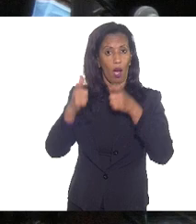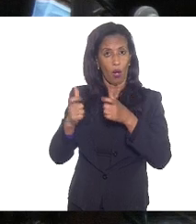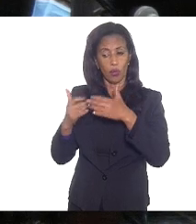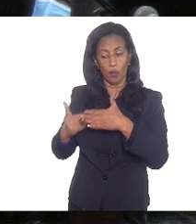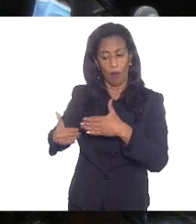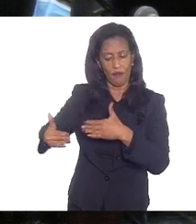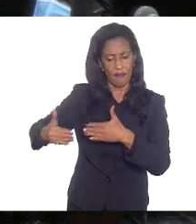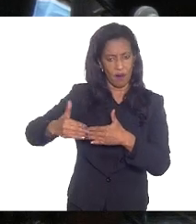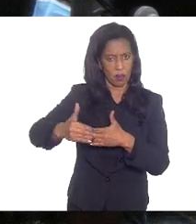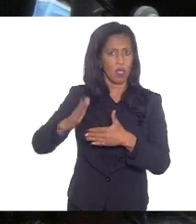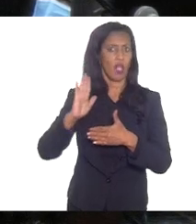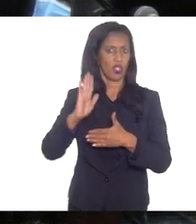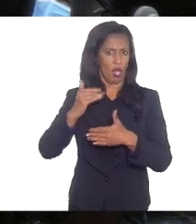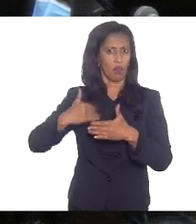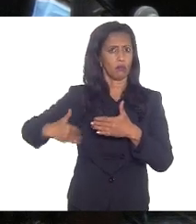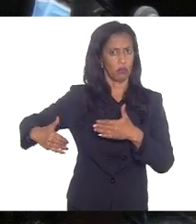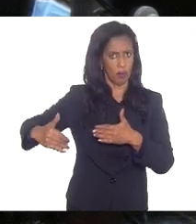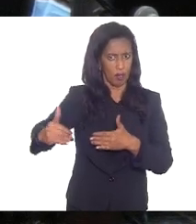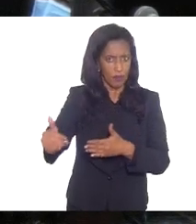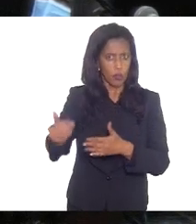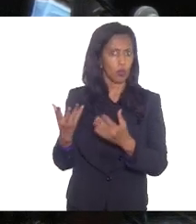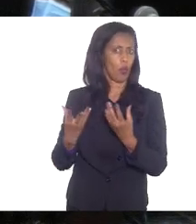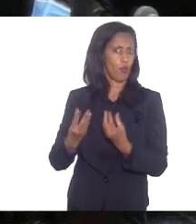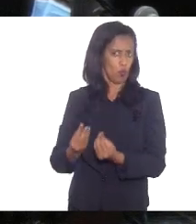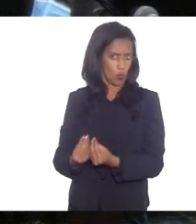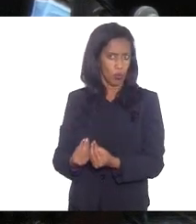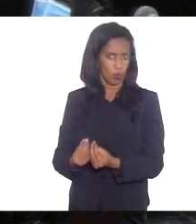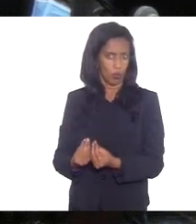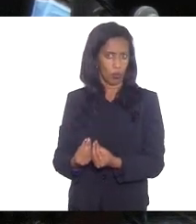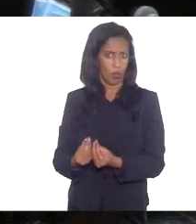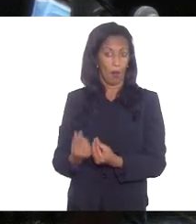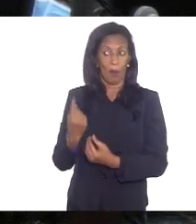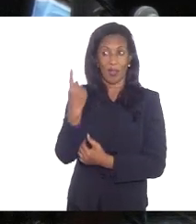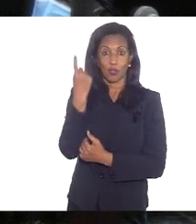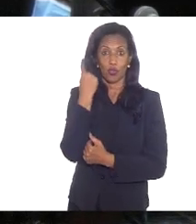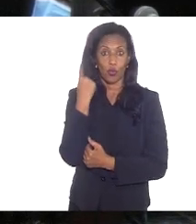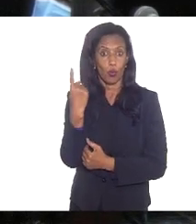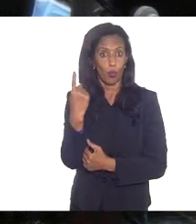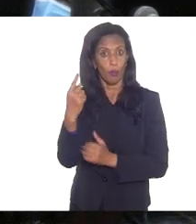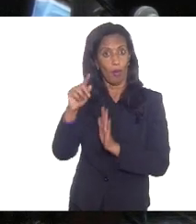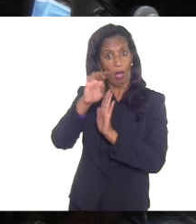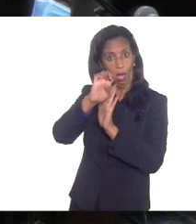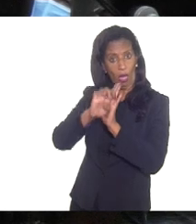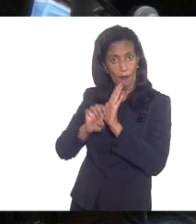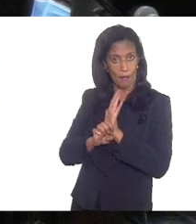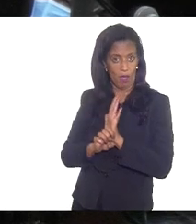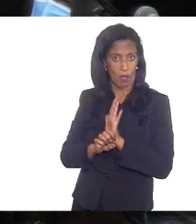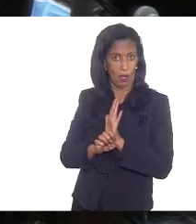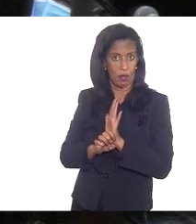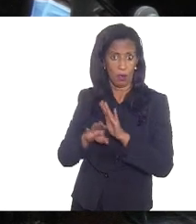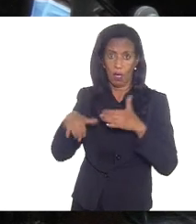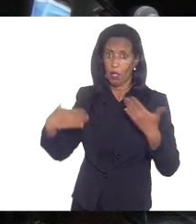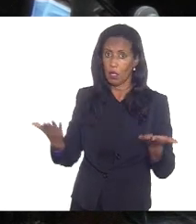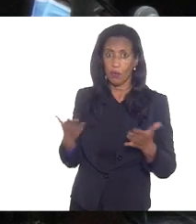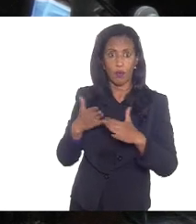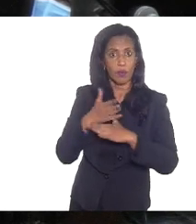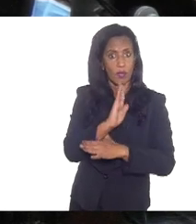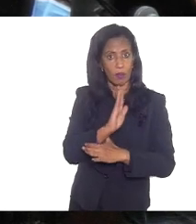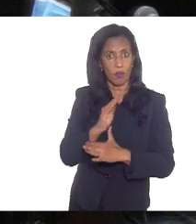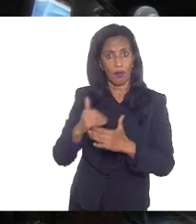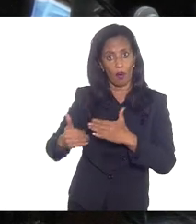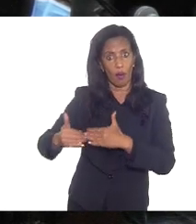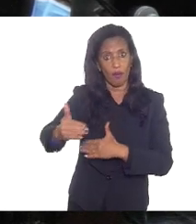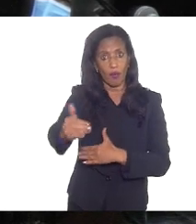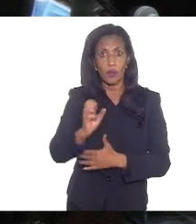avançou muito. Mas eu reconheci isso aqui. Eu sei, mas aí por conta de uma emenda, não vamos aprovar o avanço que